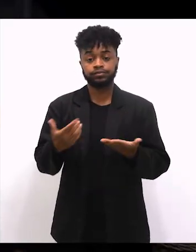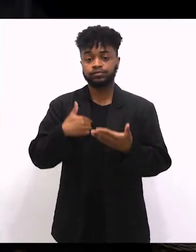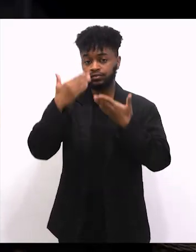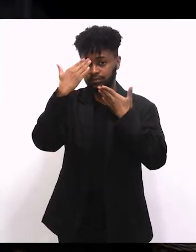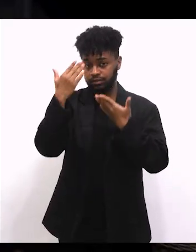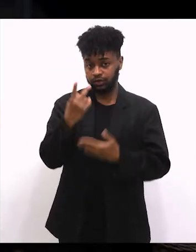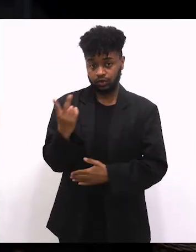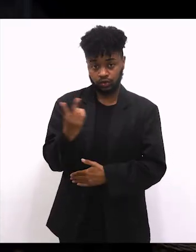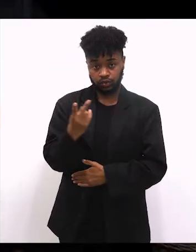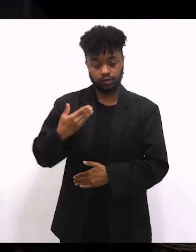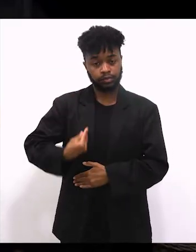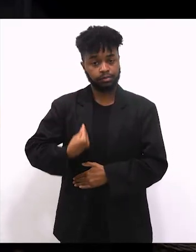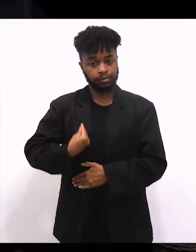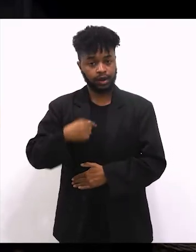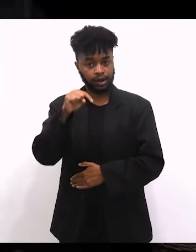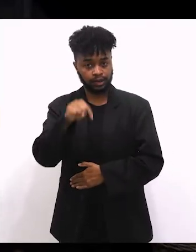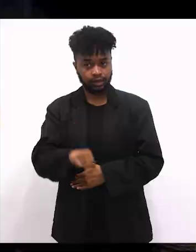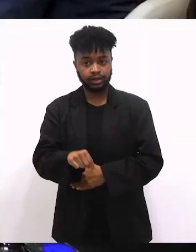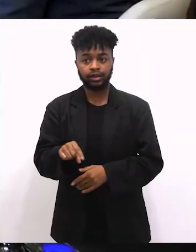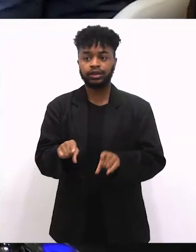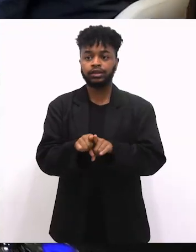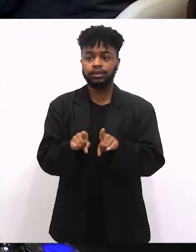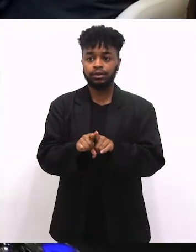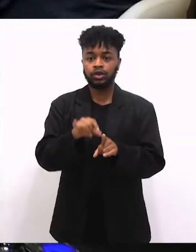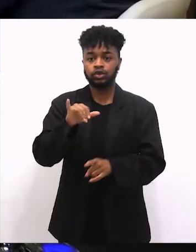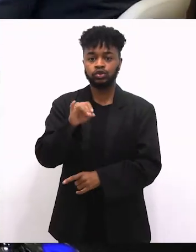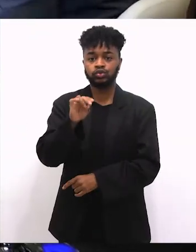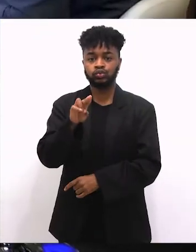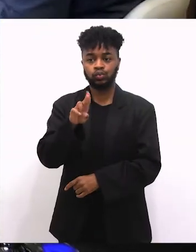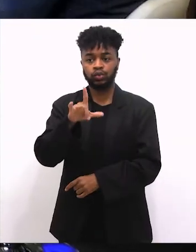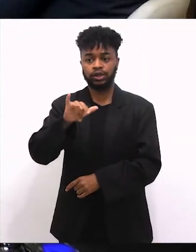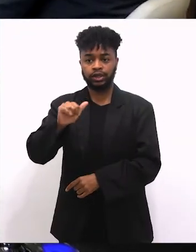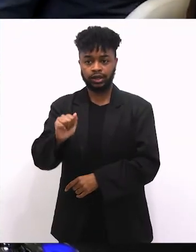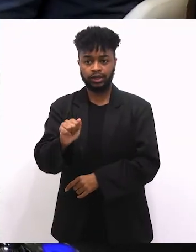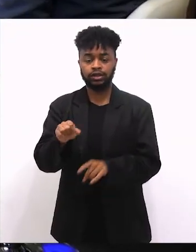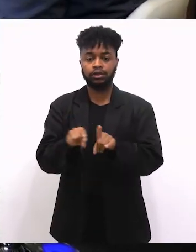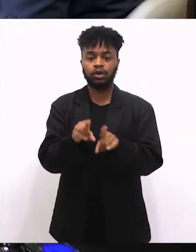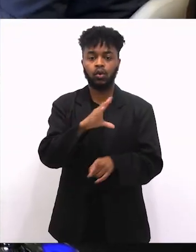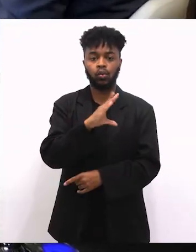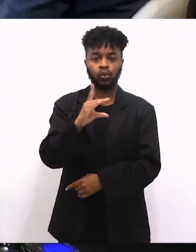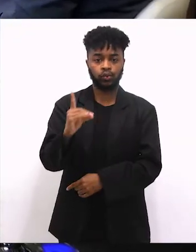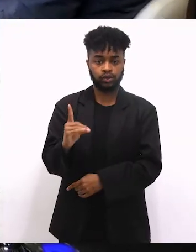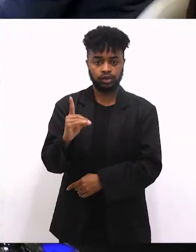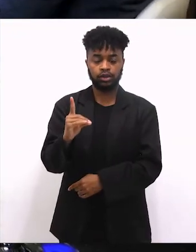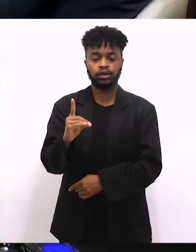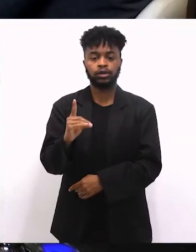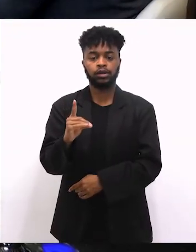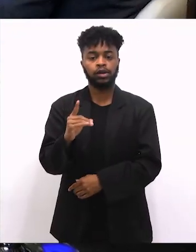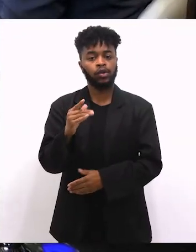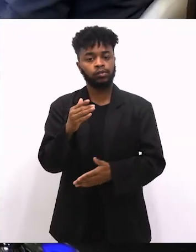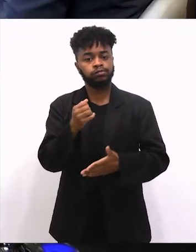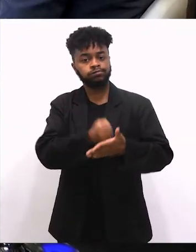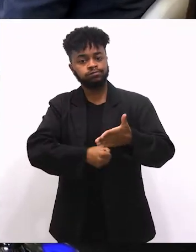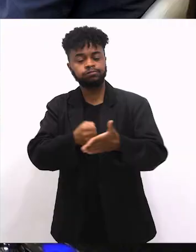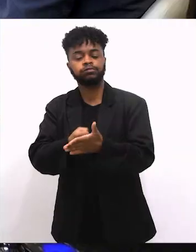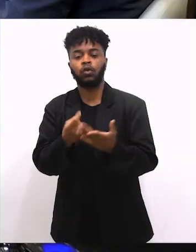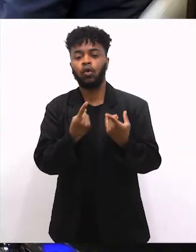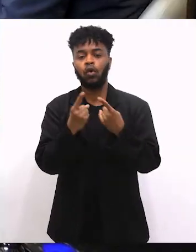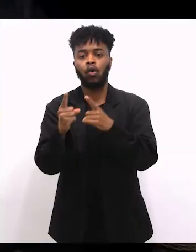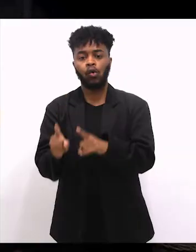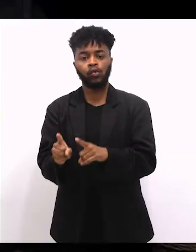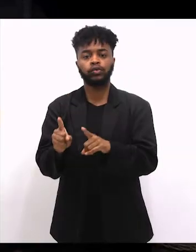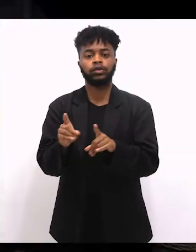Queria agradecer a sua presença aqui, Rita, e outra a Júlia Cronenberg, que é coordenadora de enfrentamento ao tráfico